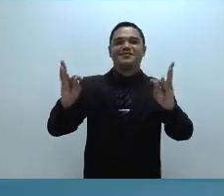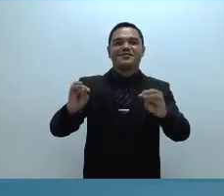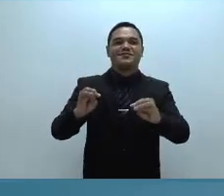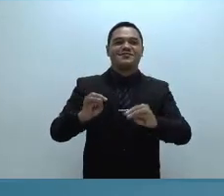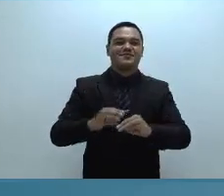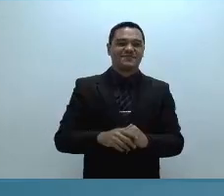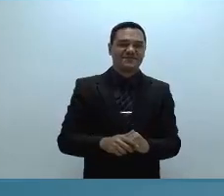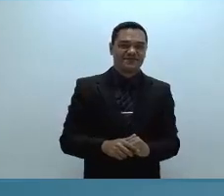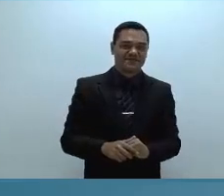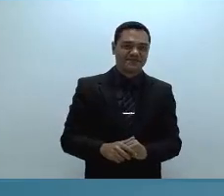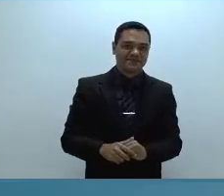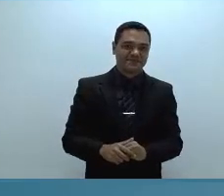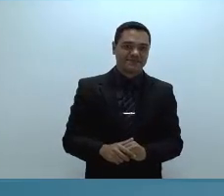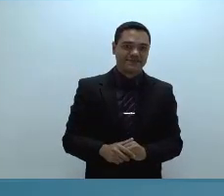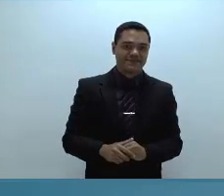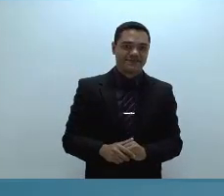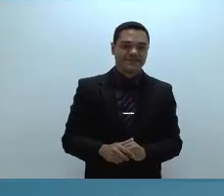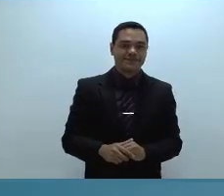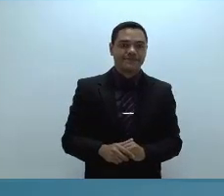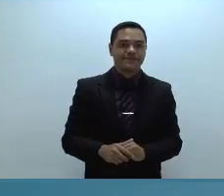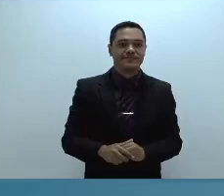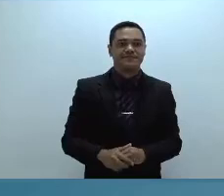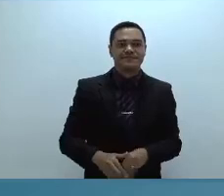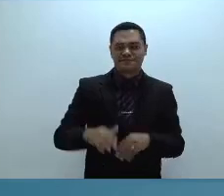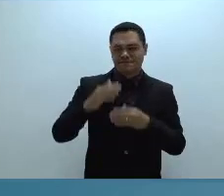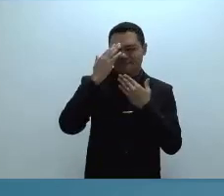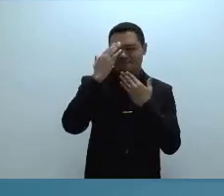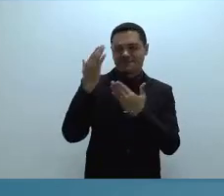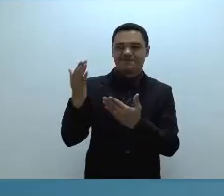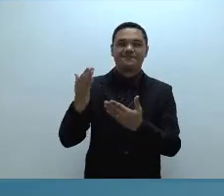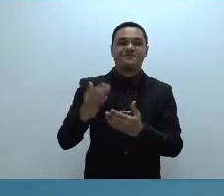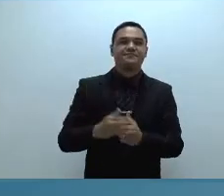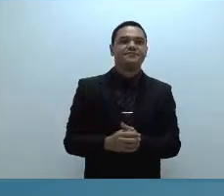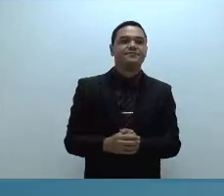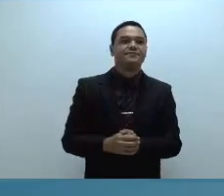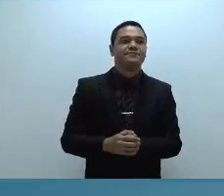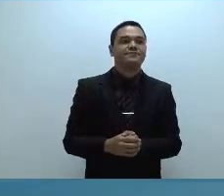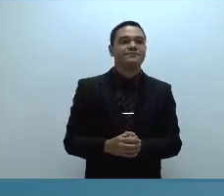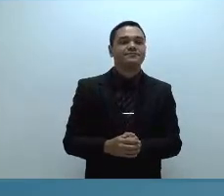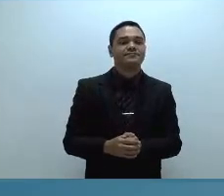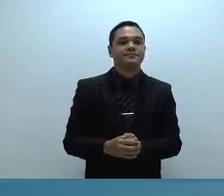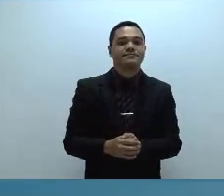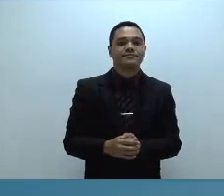todas. Obrigado, desembargadora Vânia.